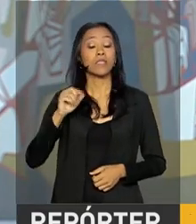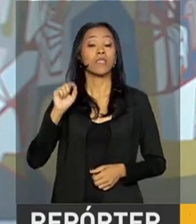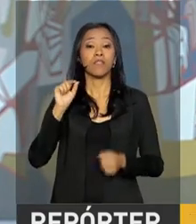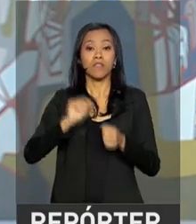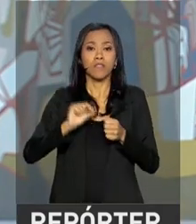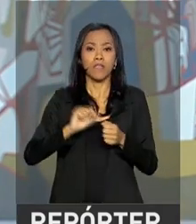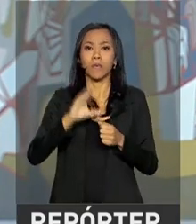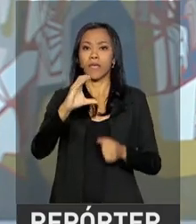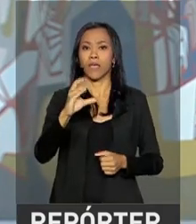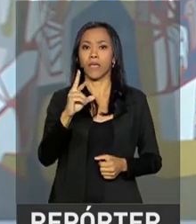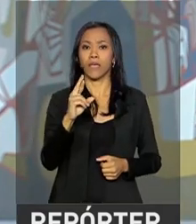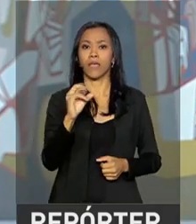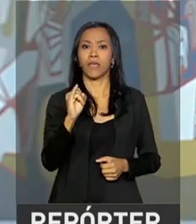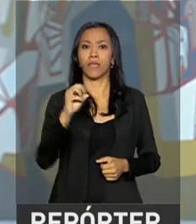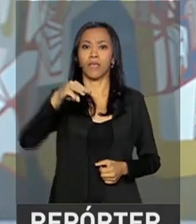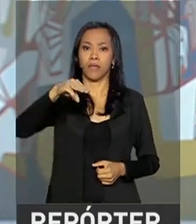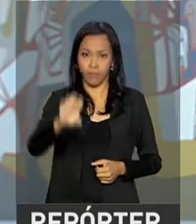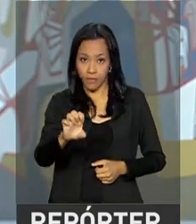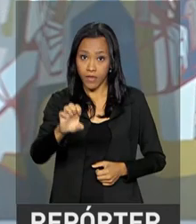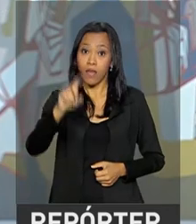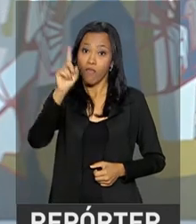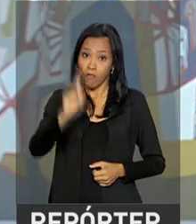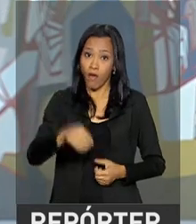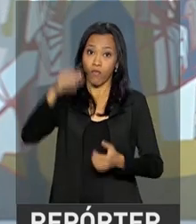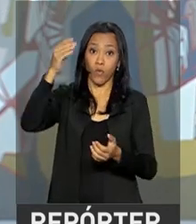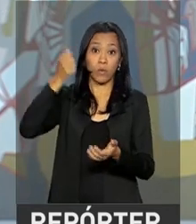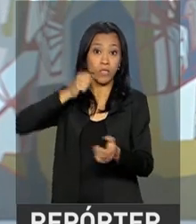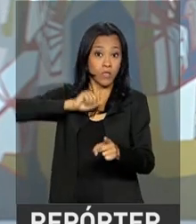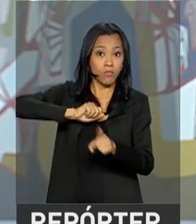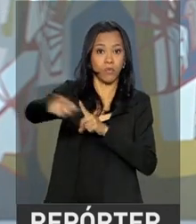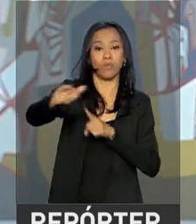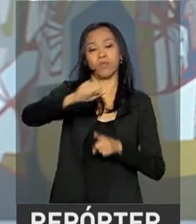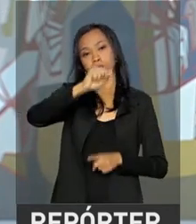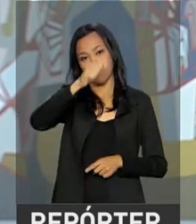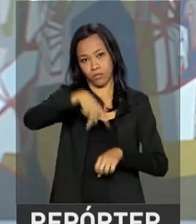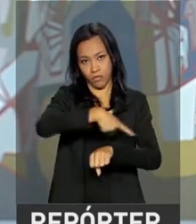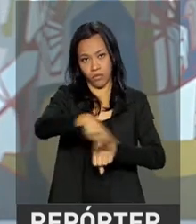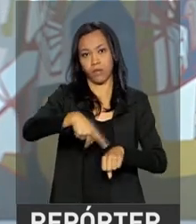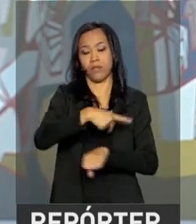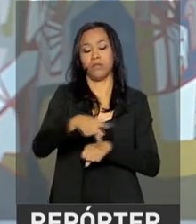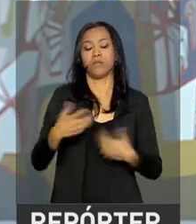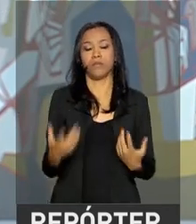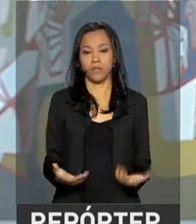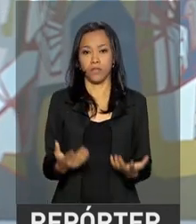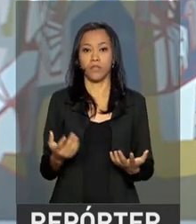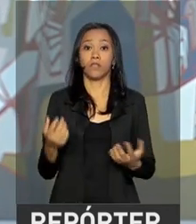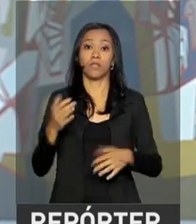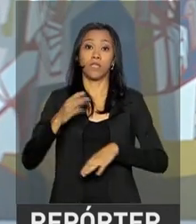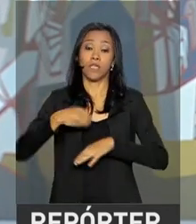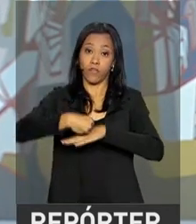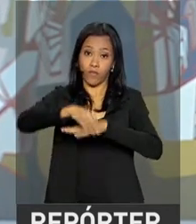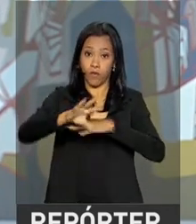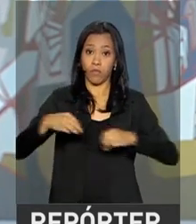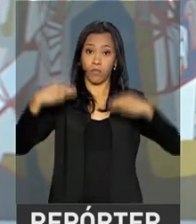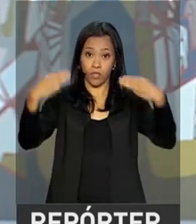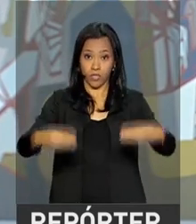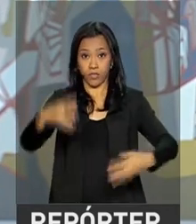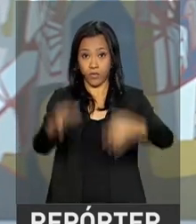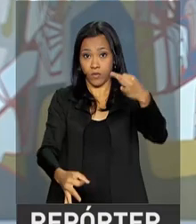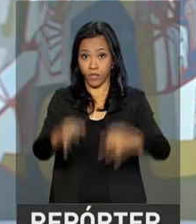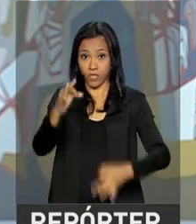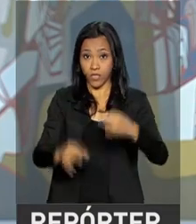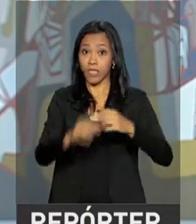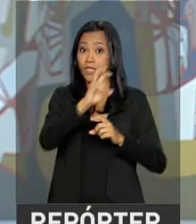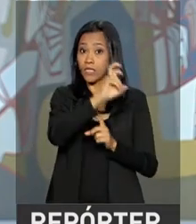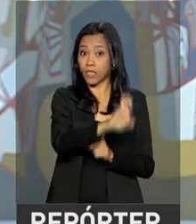foram expulsos por meio de portarias publicadas pelo Ministério da Justiça. Do total dessas expulsões,